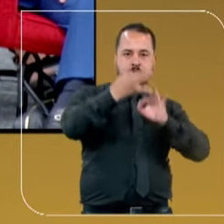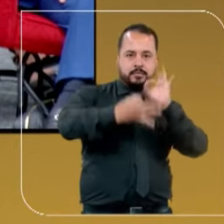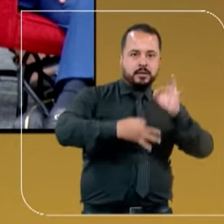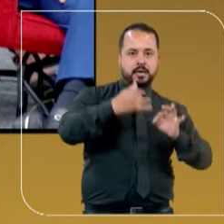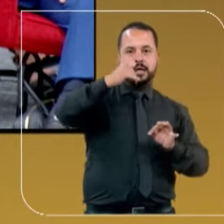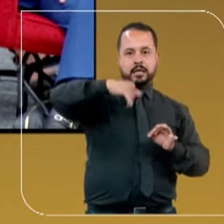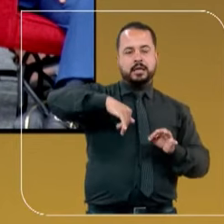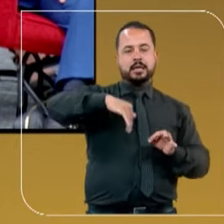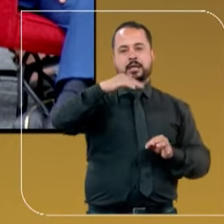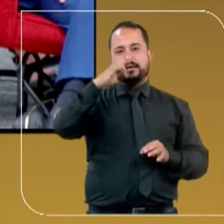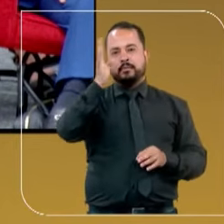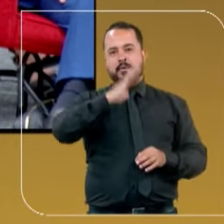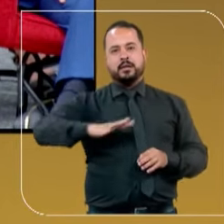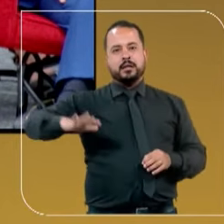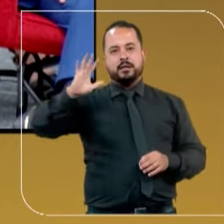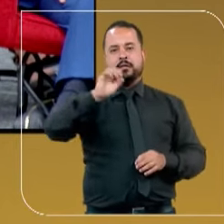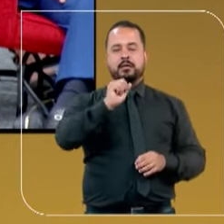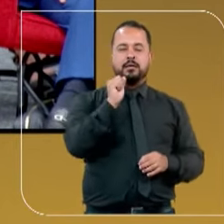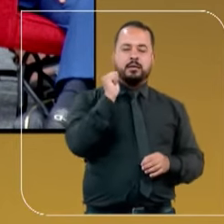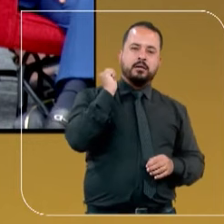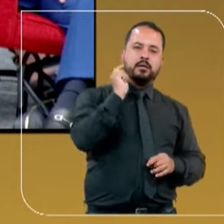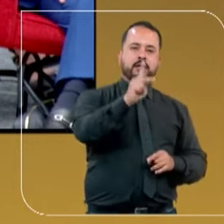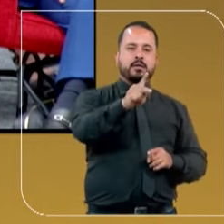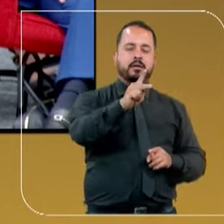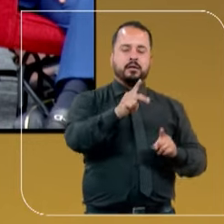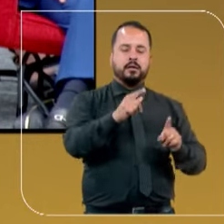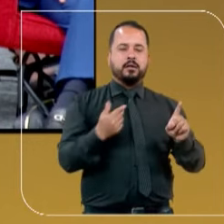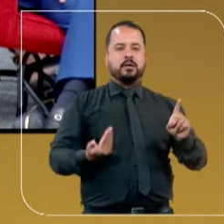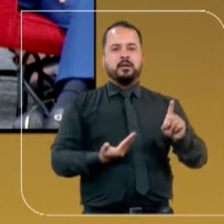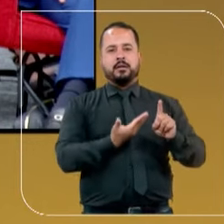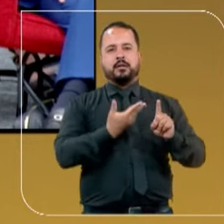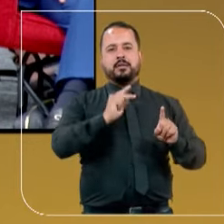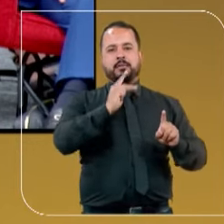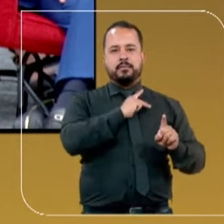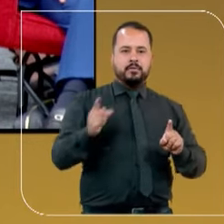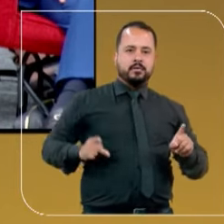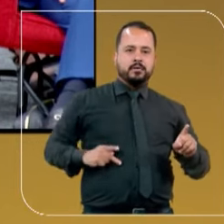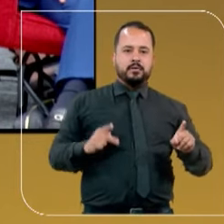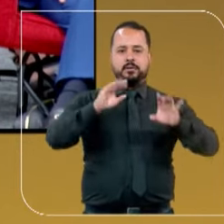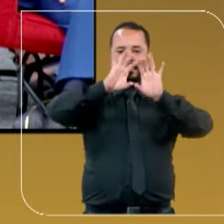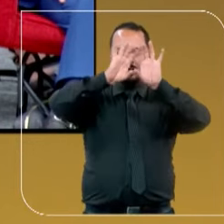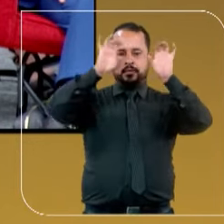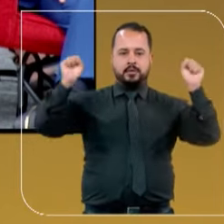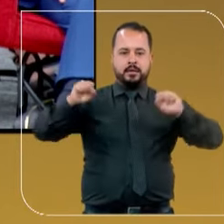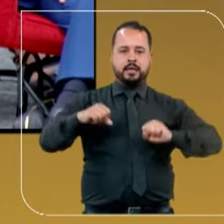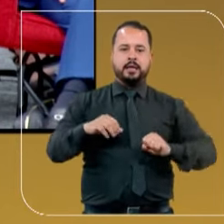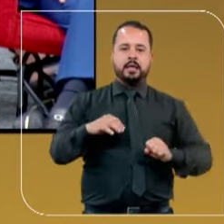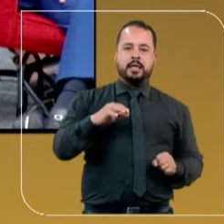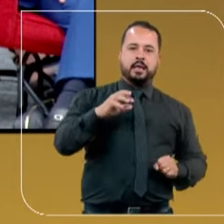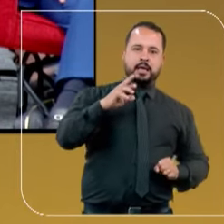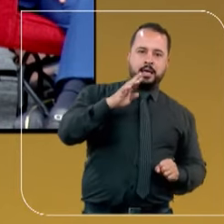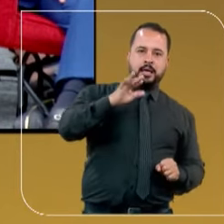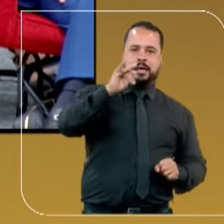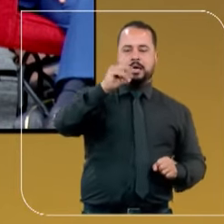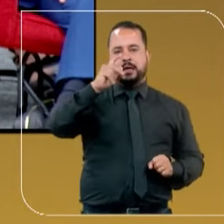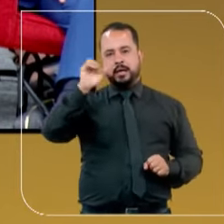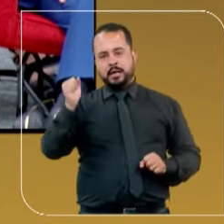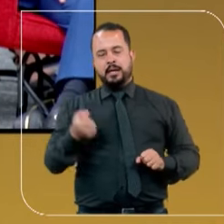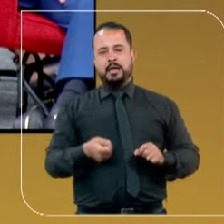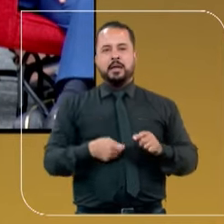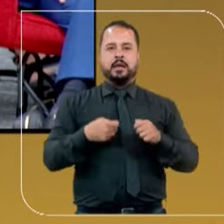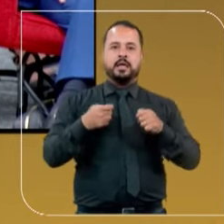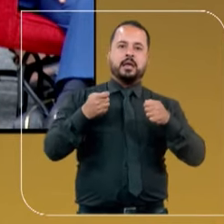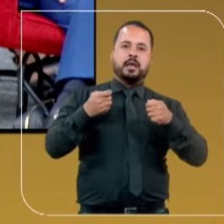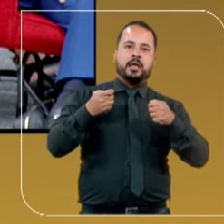sua aposentadoria, o então presidente desta corte, ministro Rafael de Barro Monteiro, afirmou,